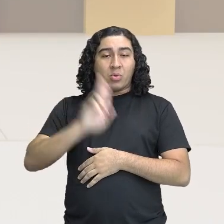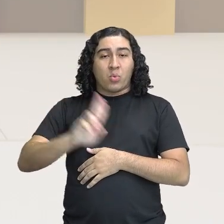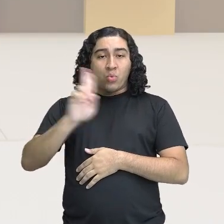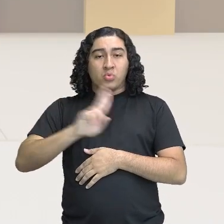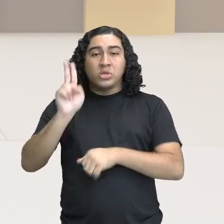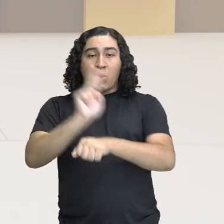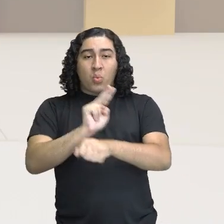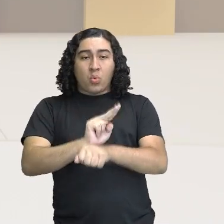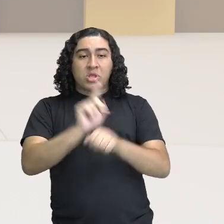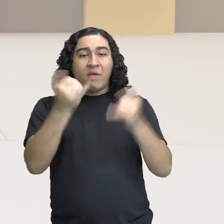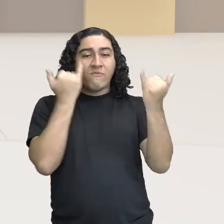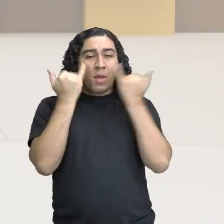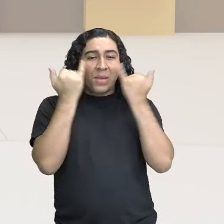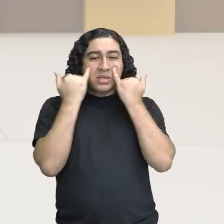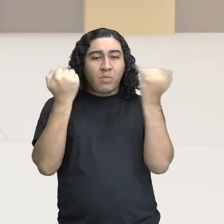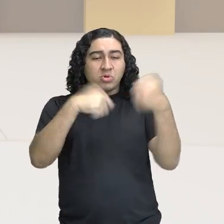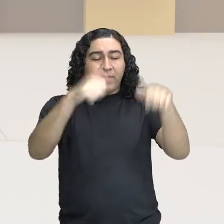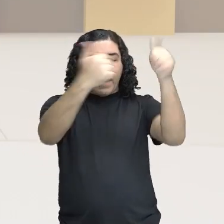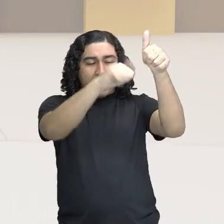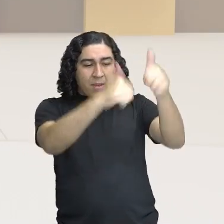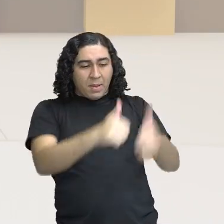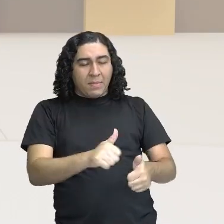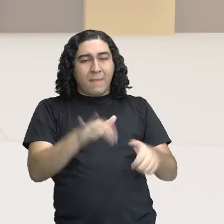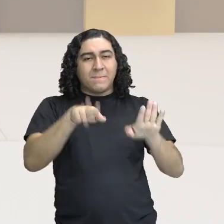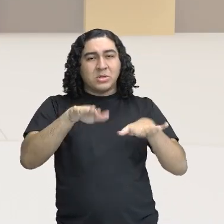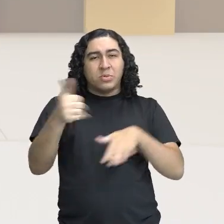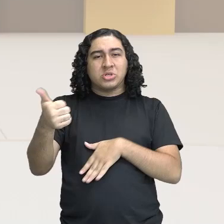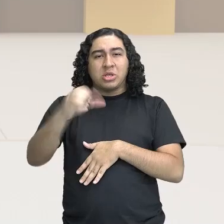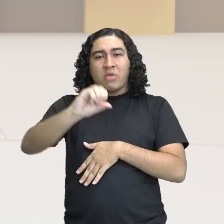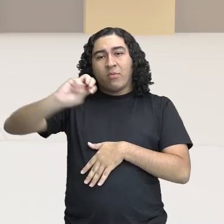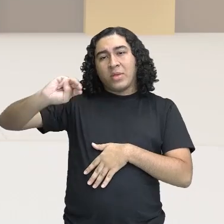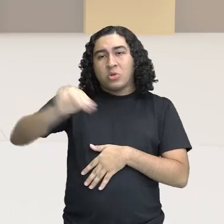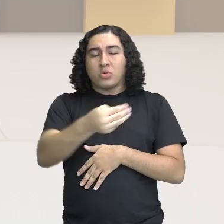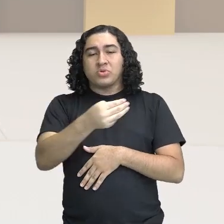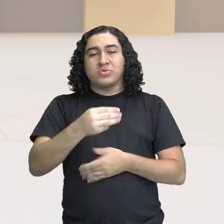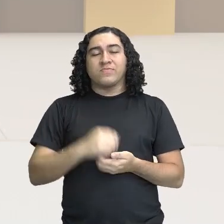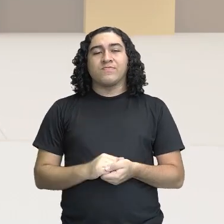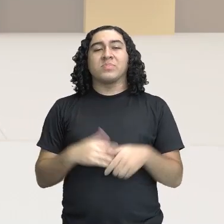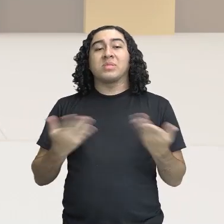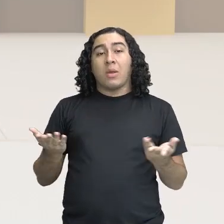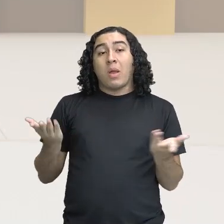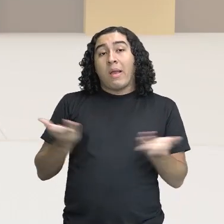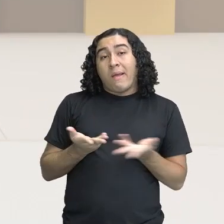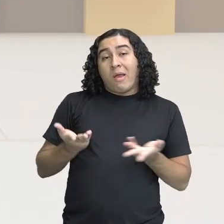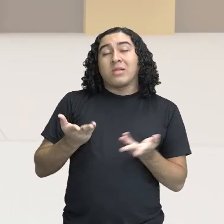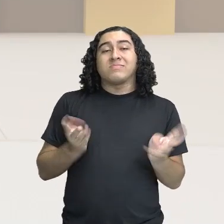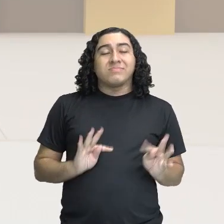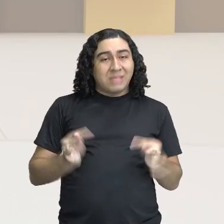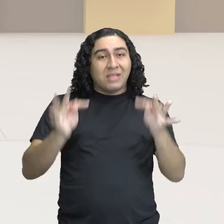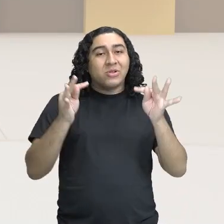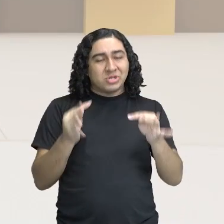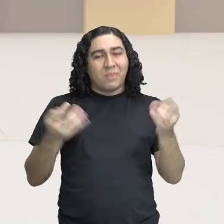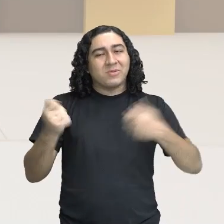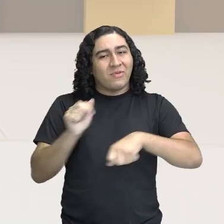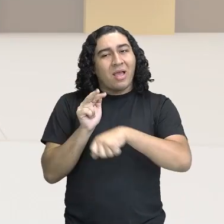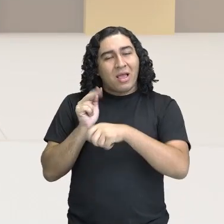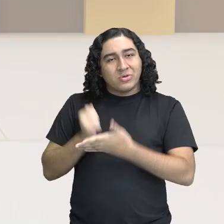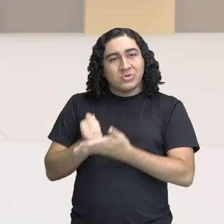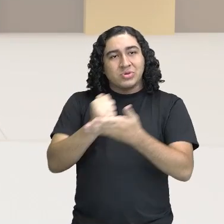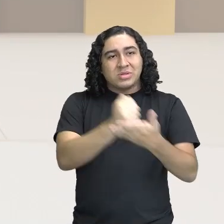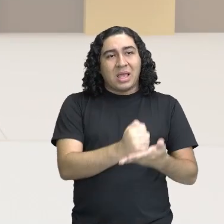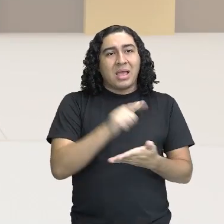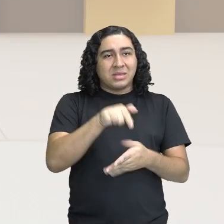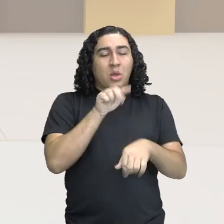de mais ou menos ali 19 milhões de hectares. Isso, então olha como a tecnologia também está ajudando nessa preservação,